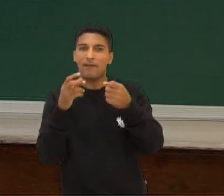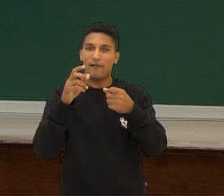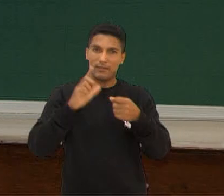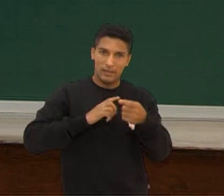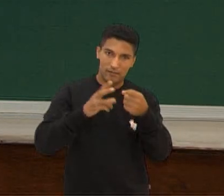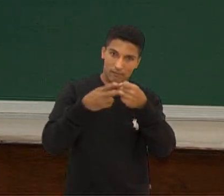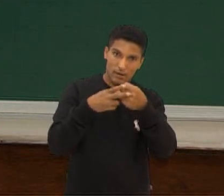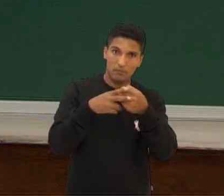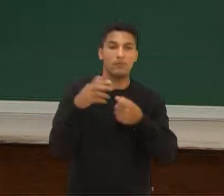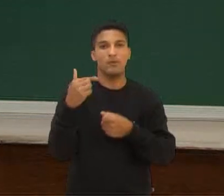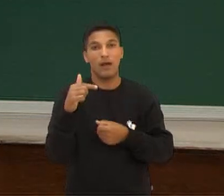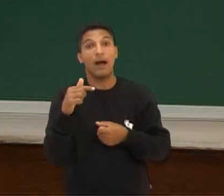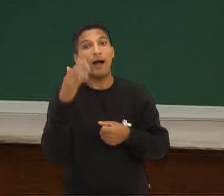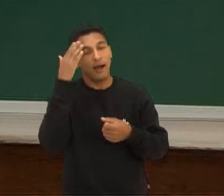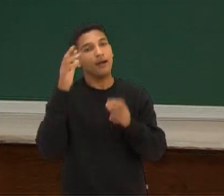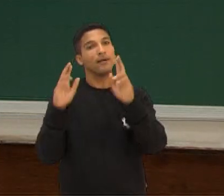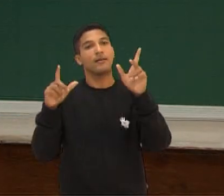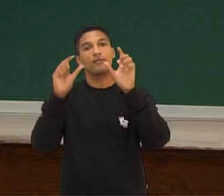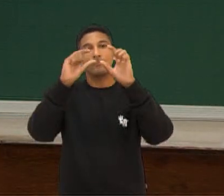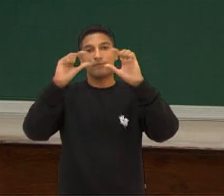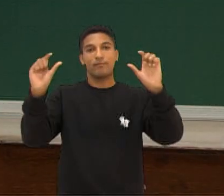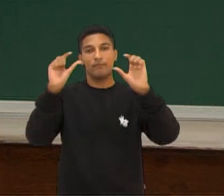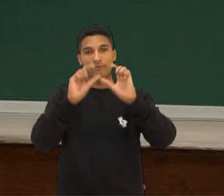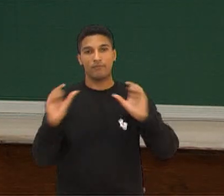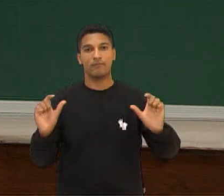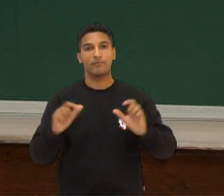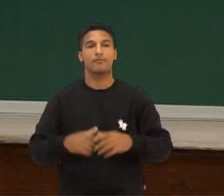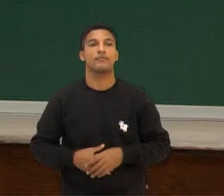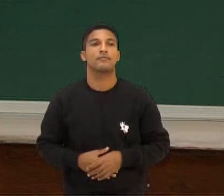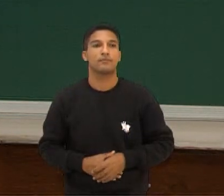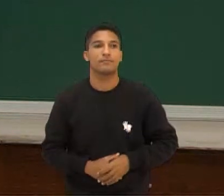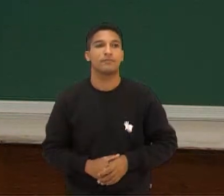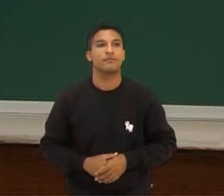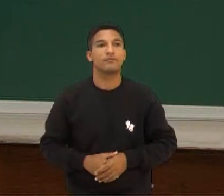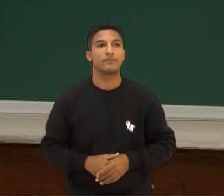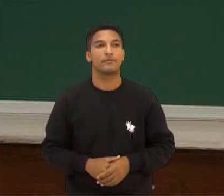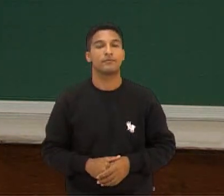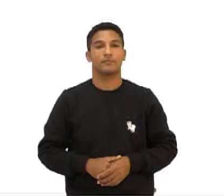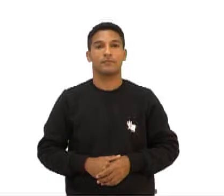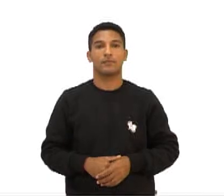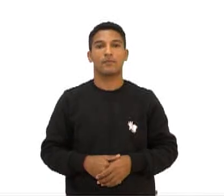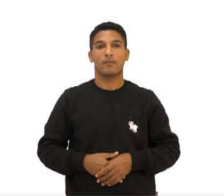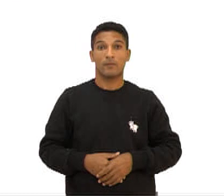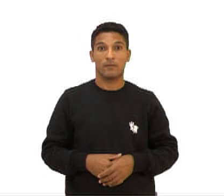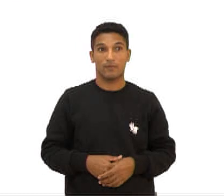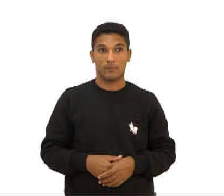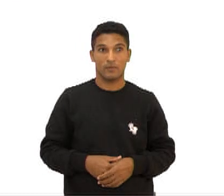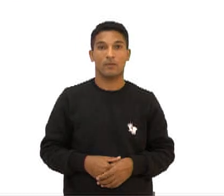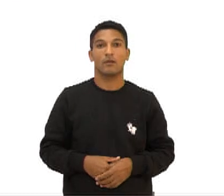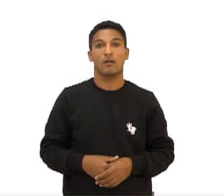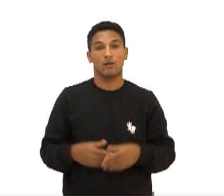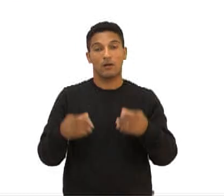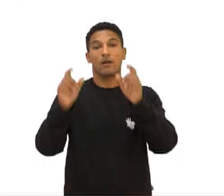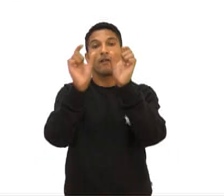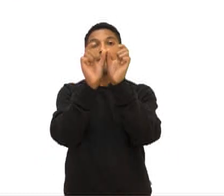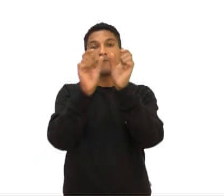saber, identificar a diferença de uma para a outra. Oração subordinada